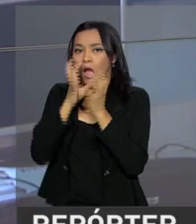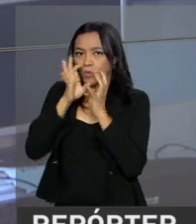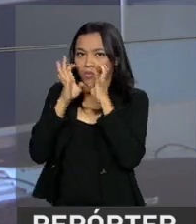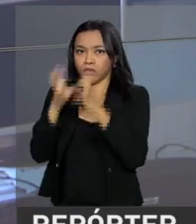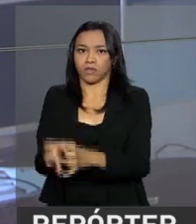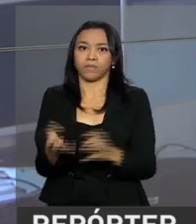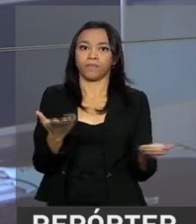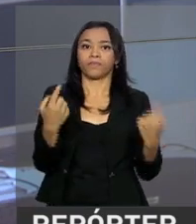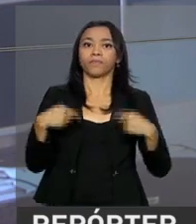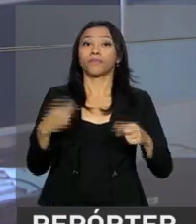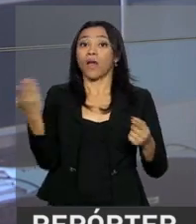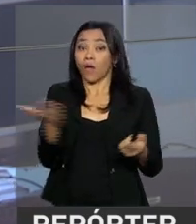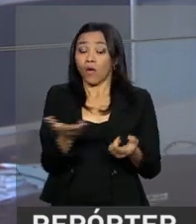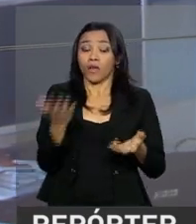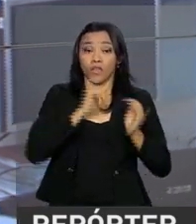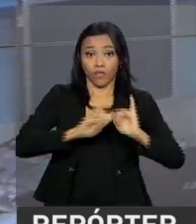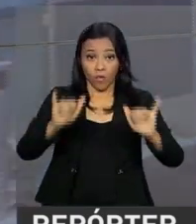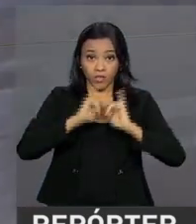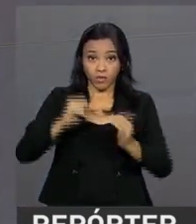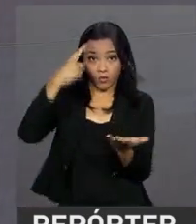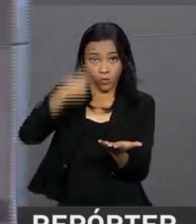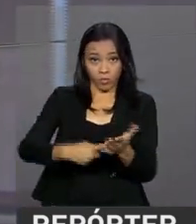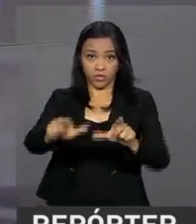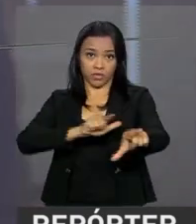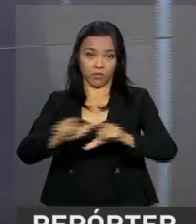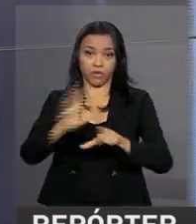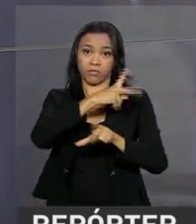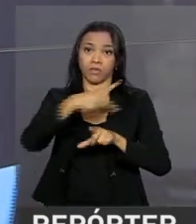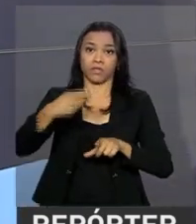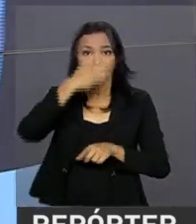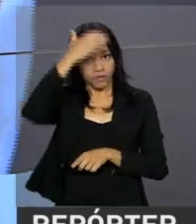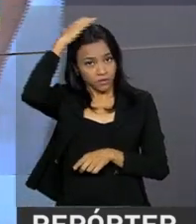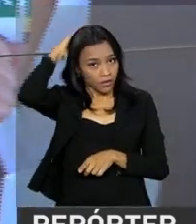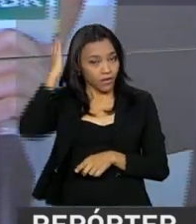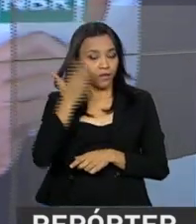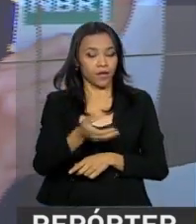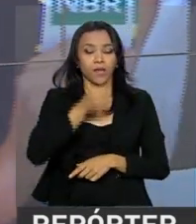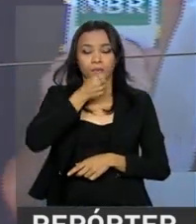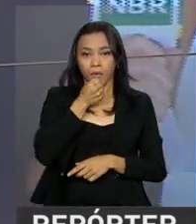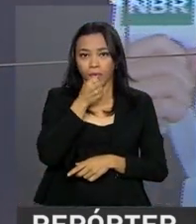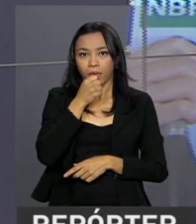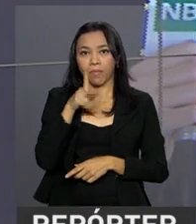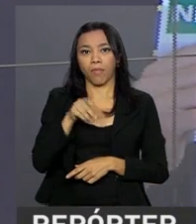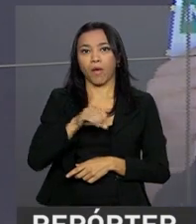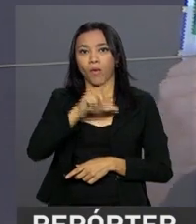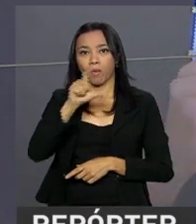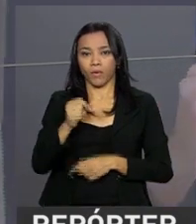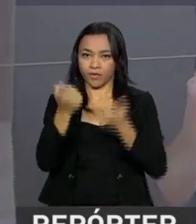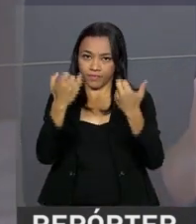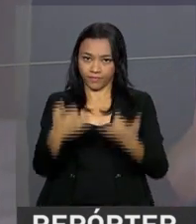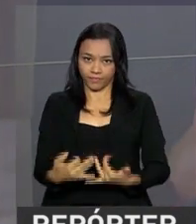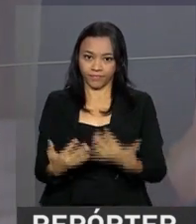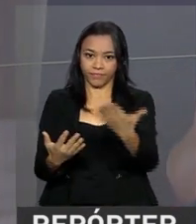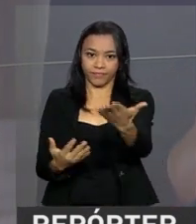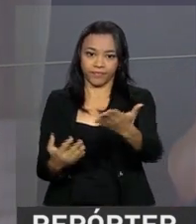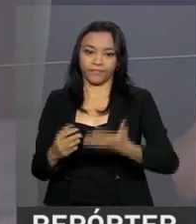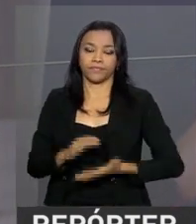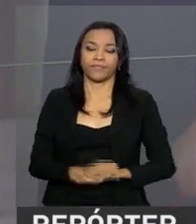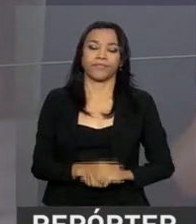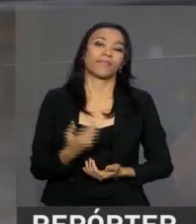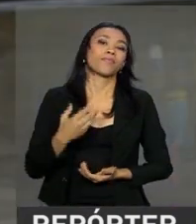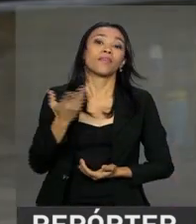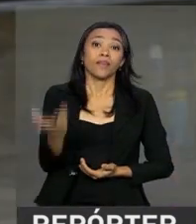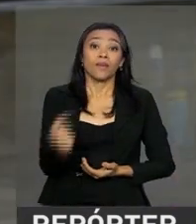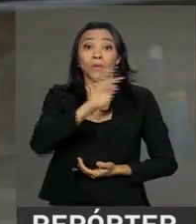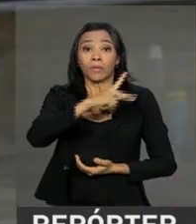informações sobre a agenda do presidente em exercício Michel Temer Paola deor está no Palácio do Planalto Oi Paola Oi Renata o